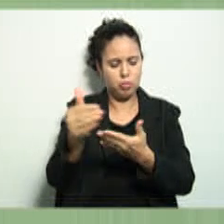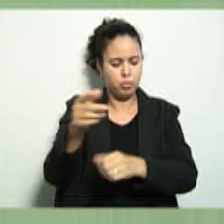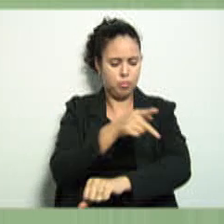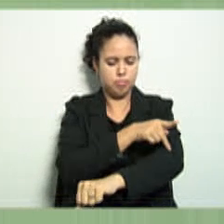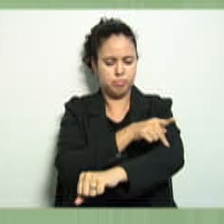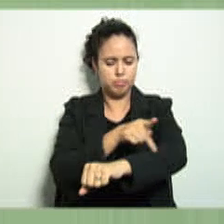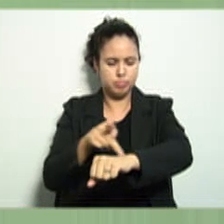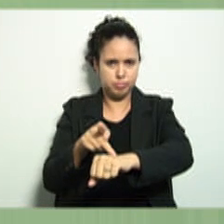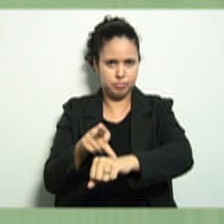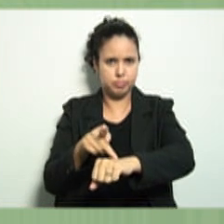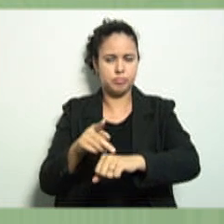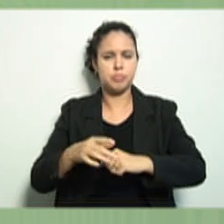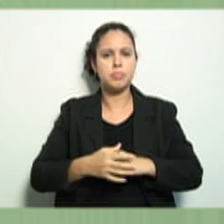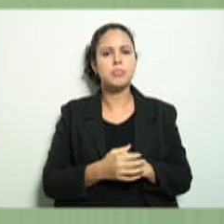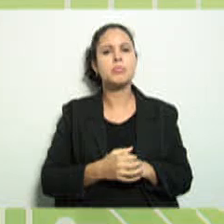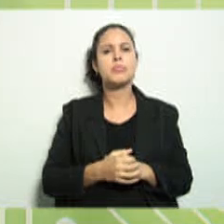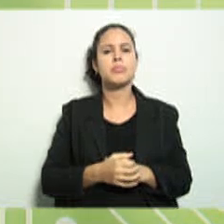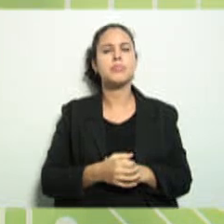1984.